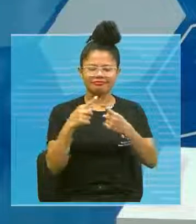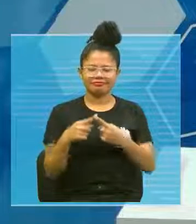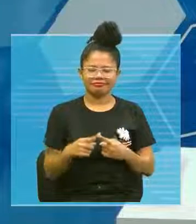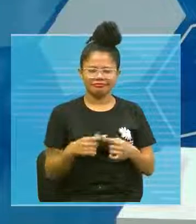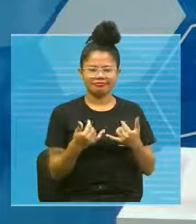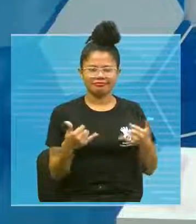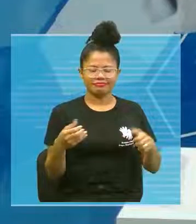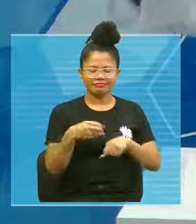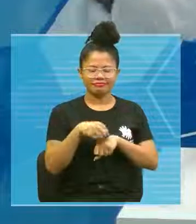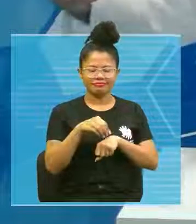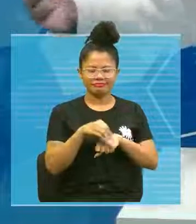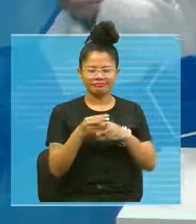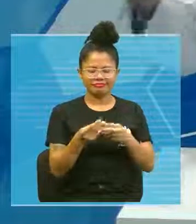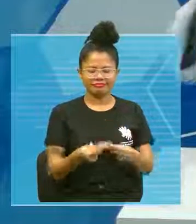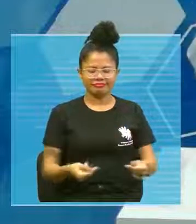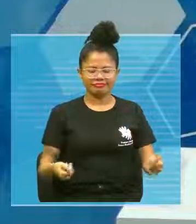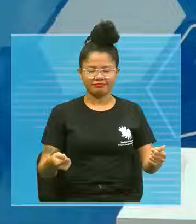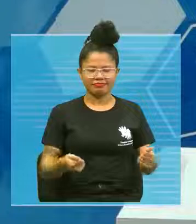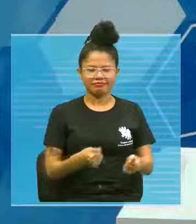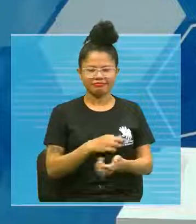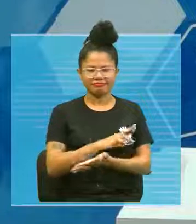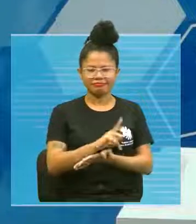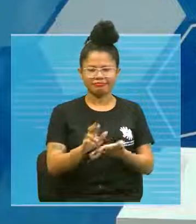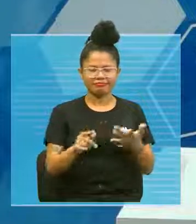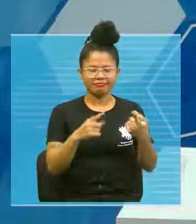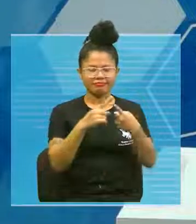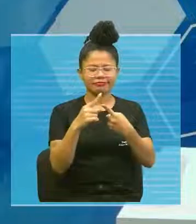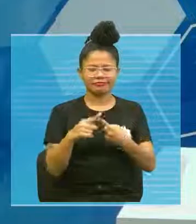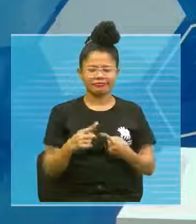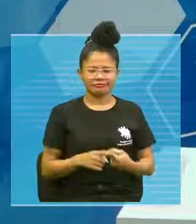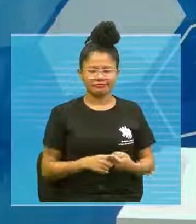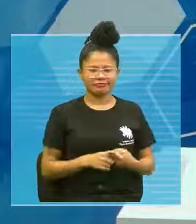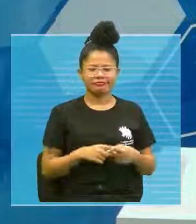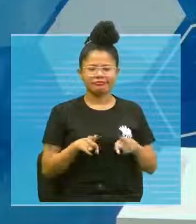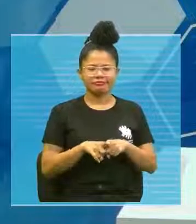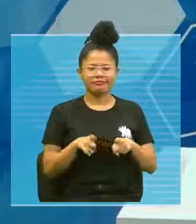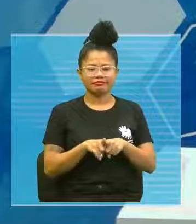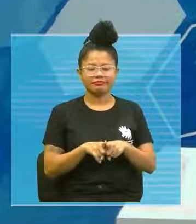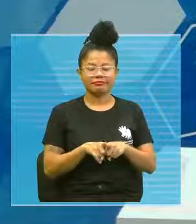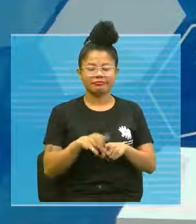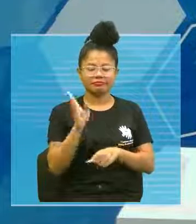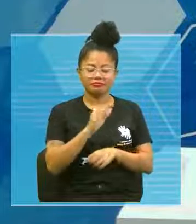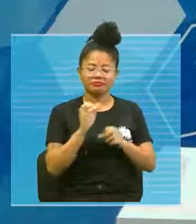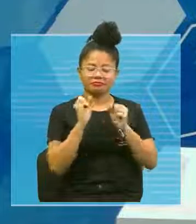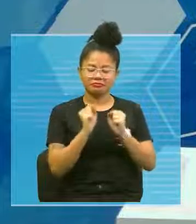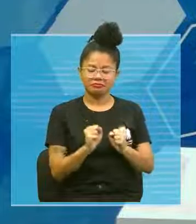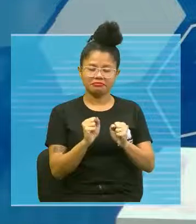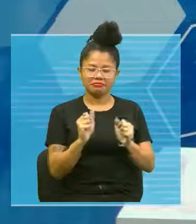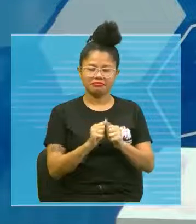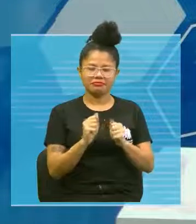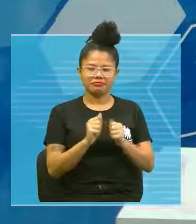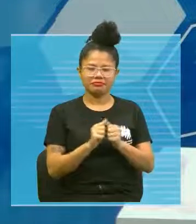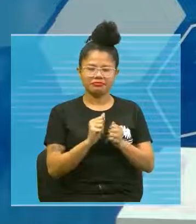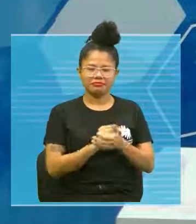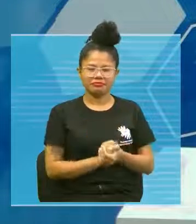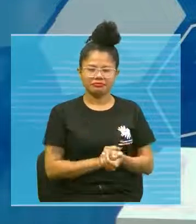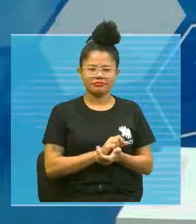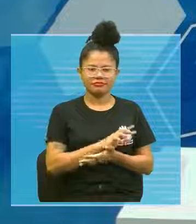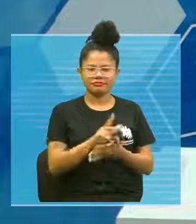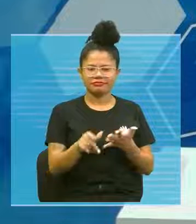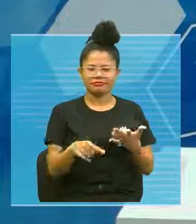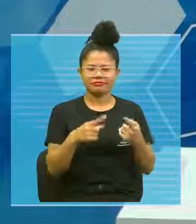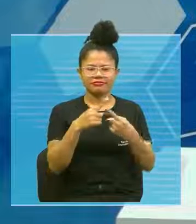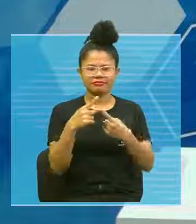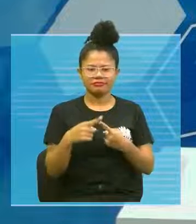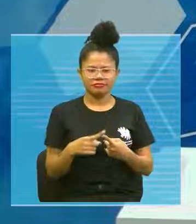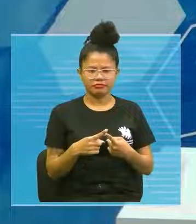os fósseis alternativos potencialidade do Brasil riquezas energéticas